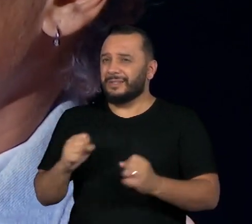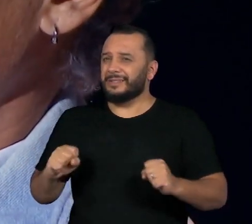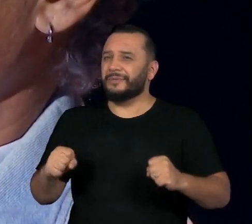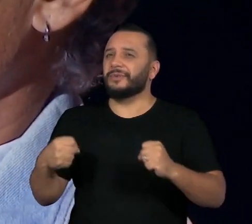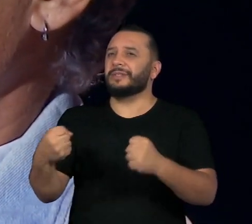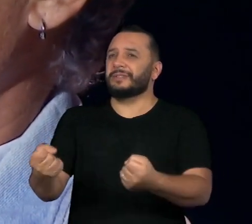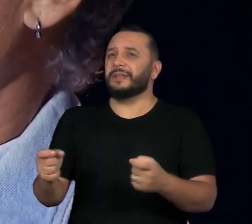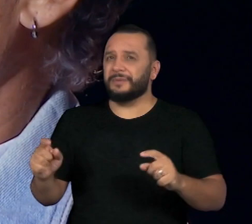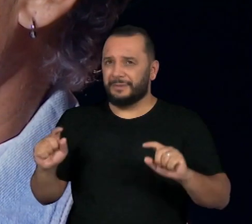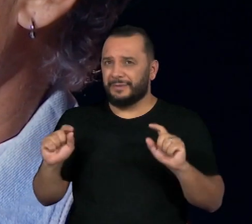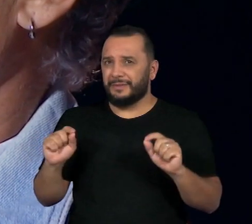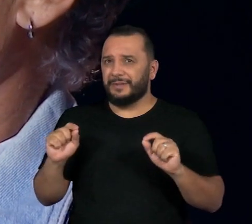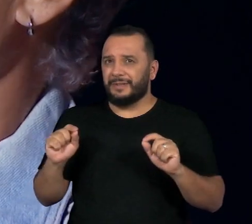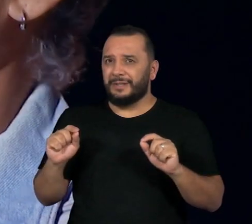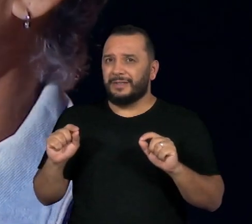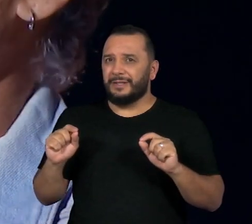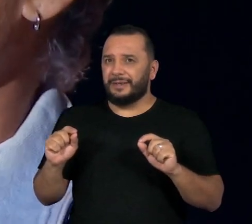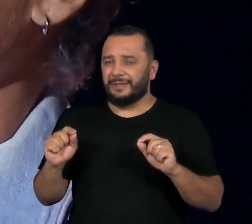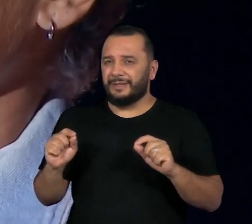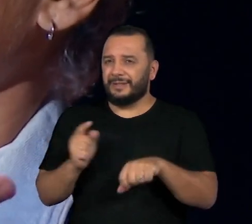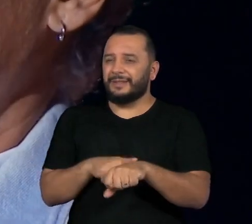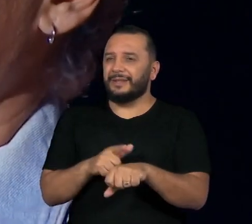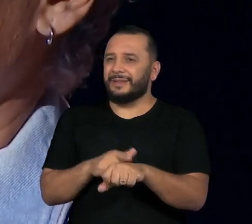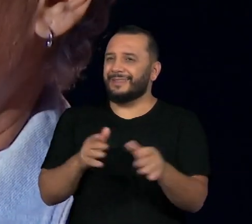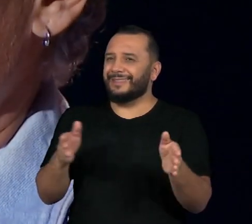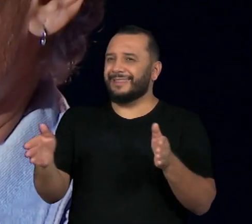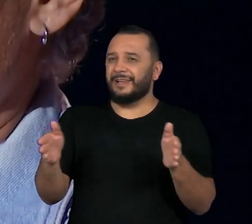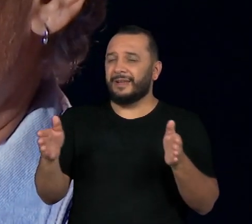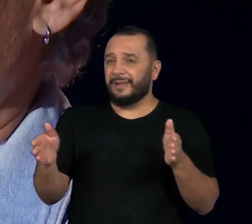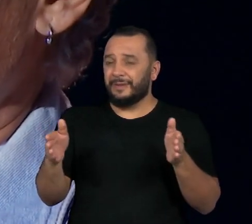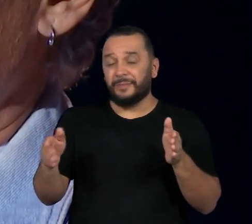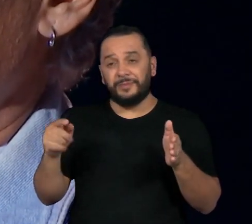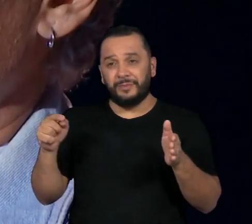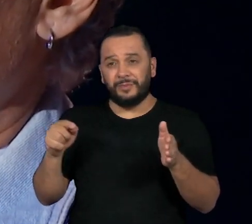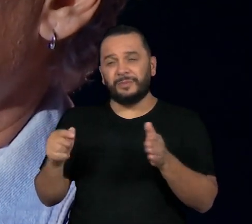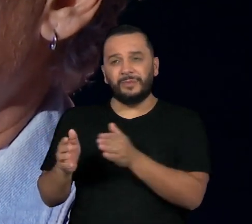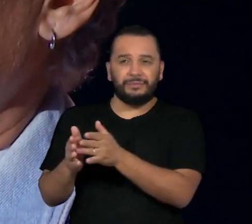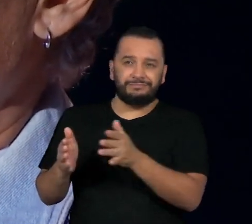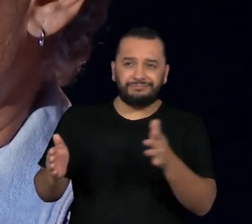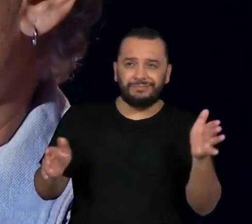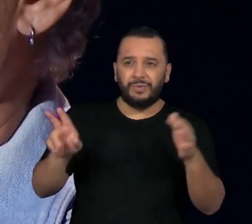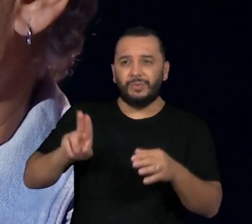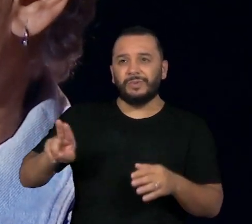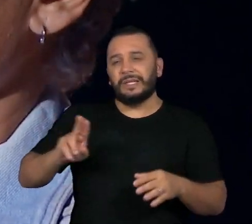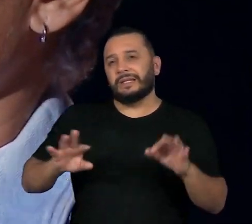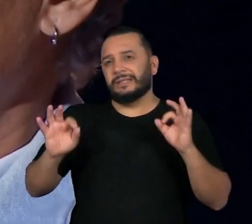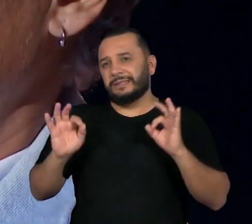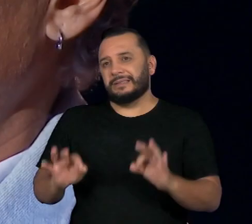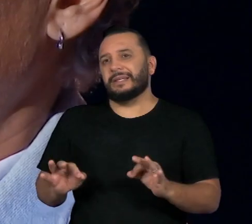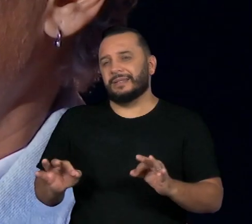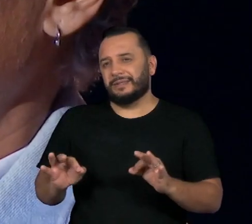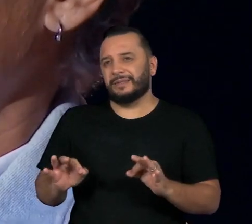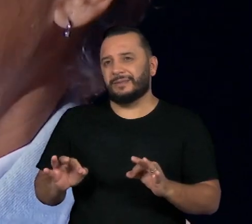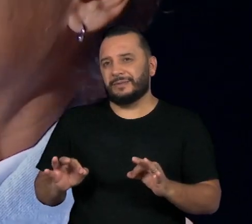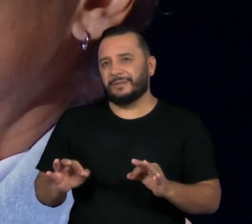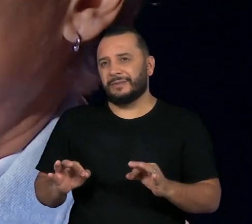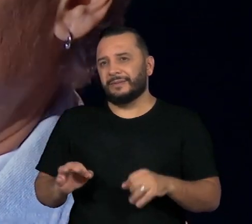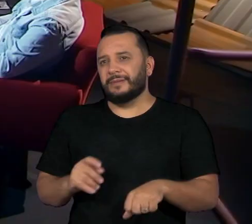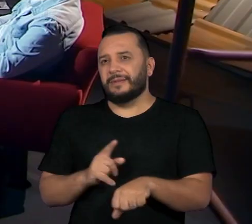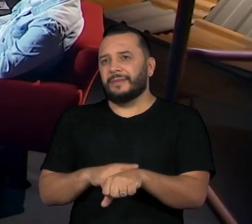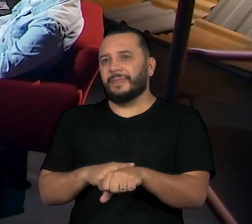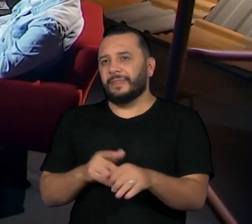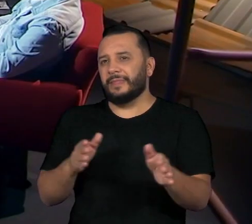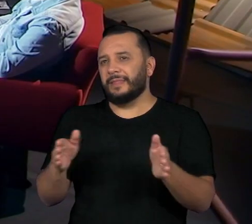deixar o nosso tempo ser devorado, né? E que a gente possa ter o tempo de estar à